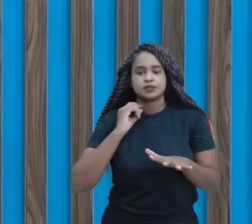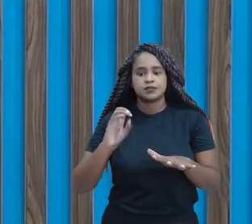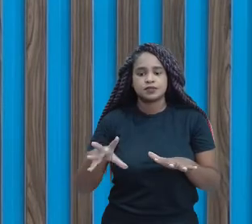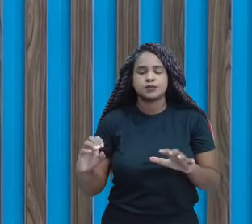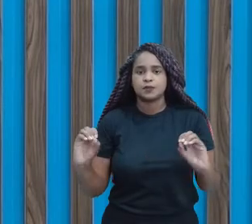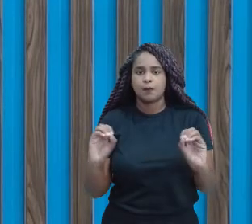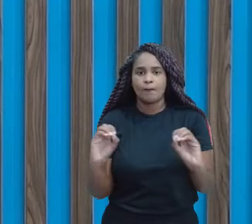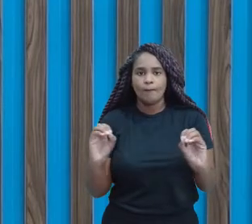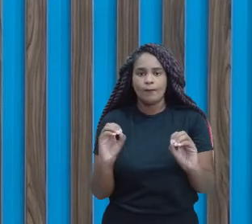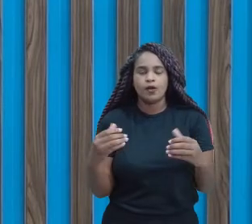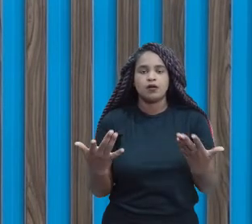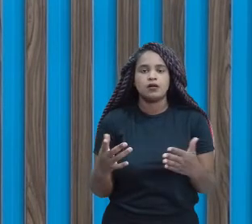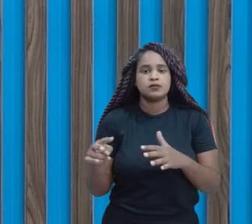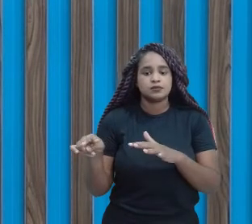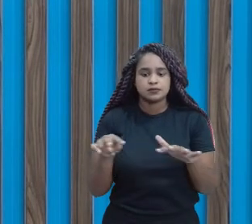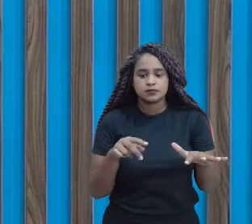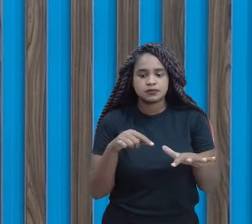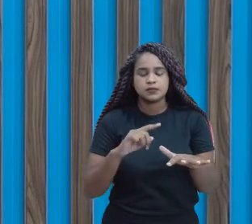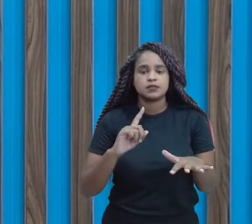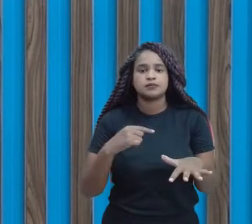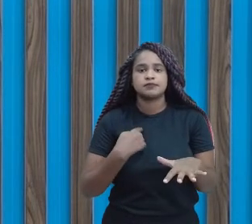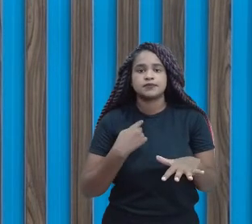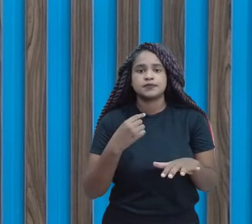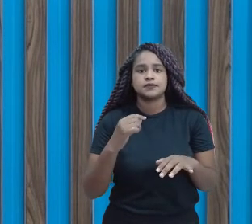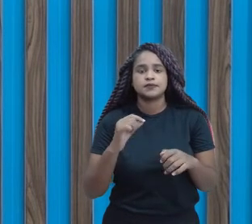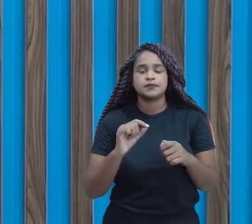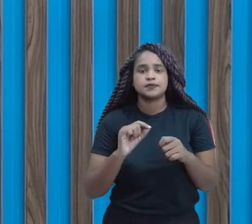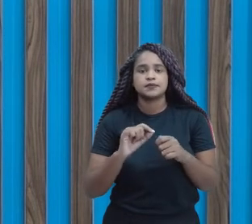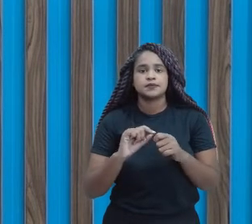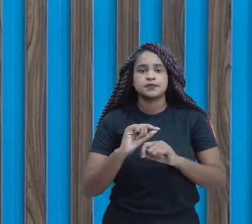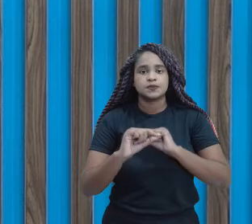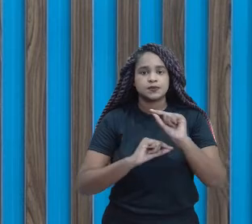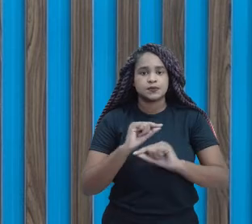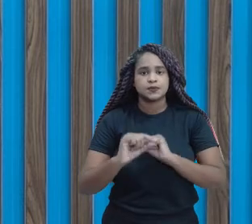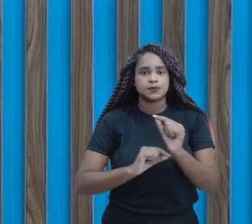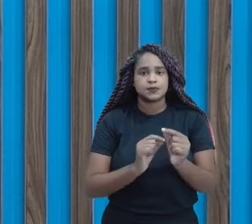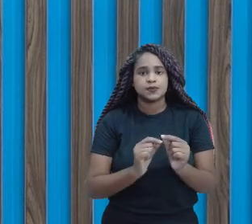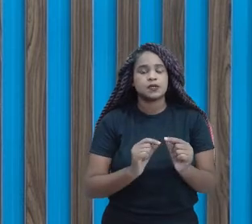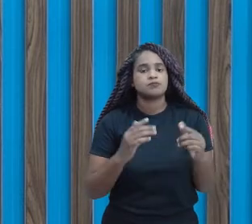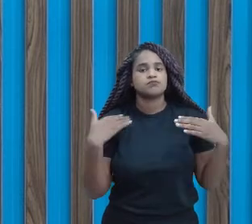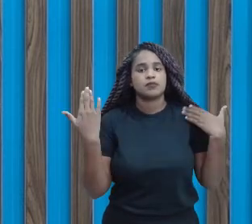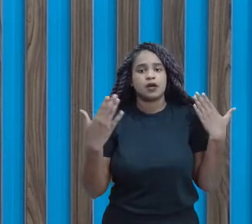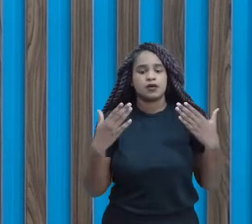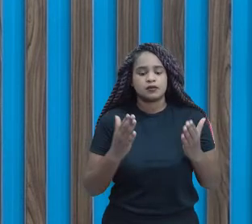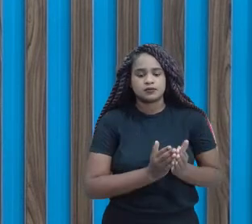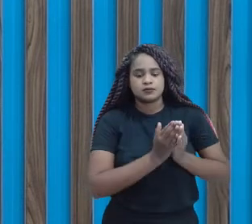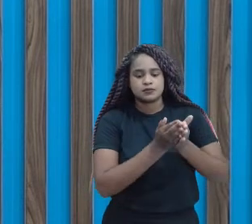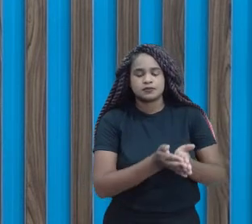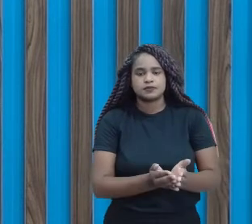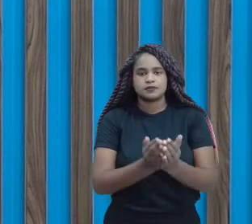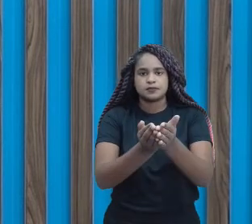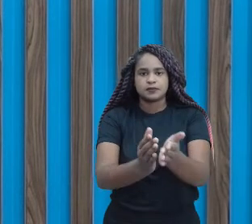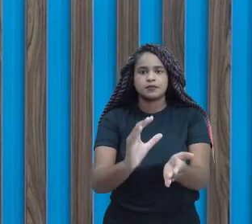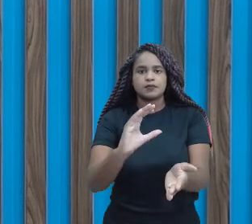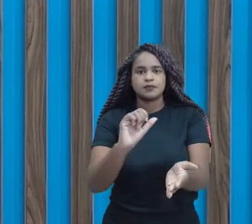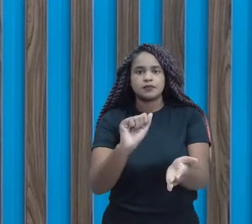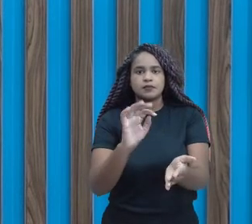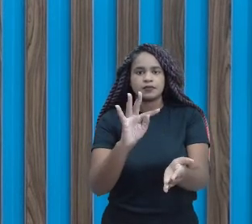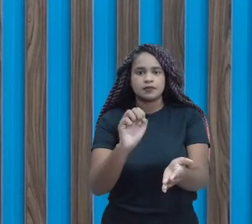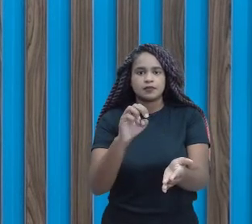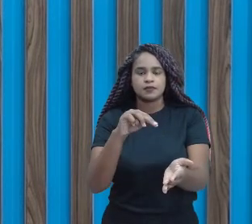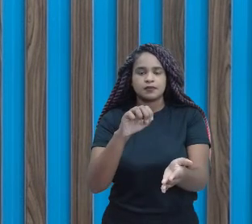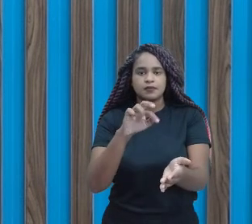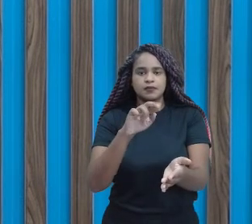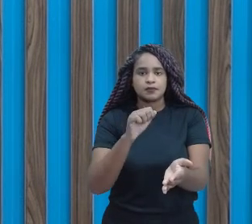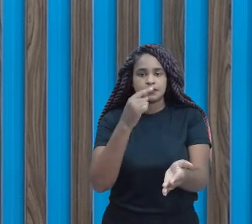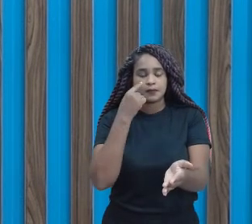do lixo zero, a gente, daquele passeio que vocês fizeram de catamarã ali, do barco escola, gente, o Rio Capibaribe e o